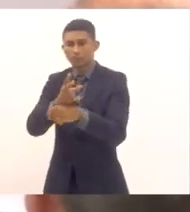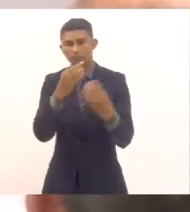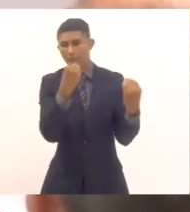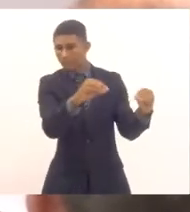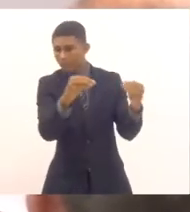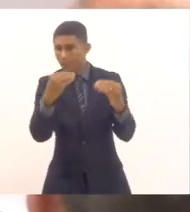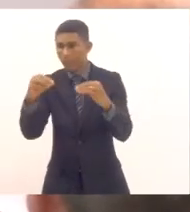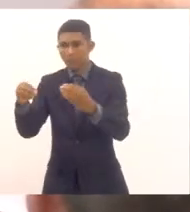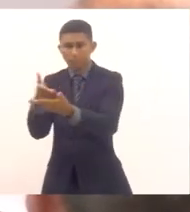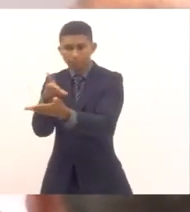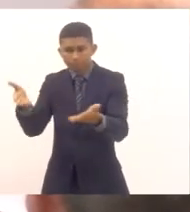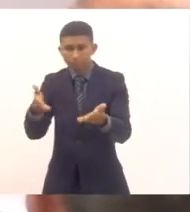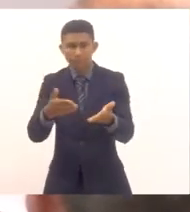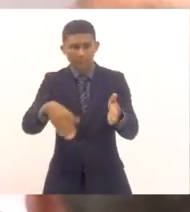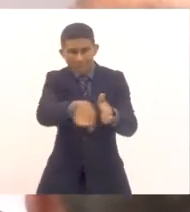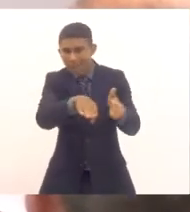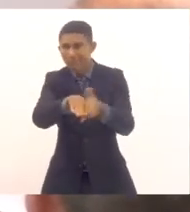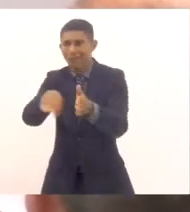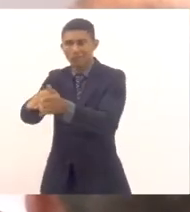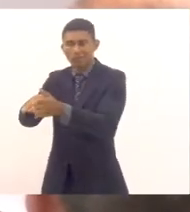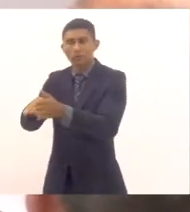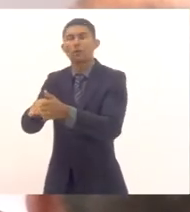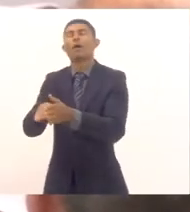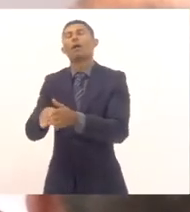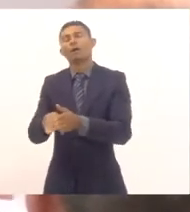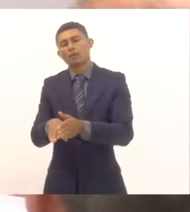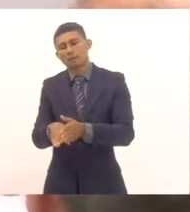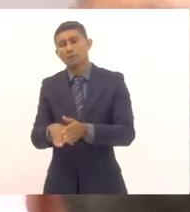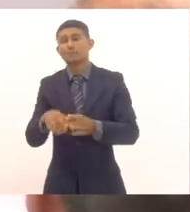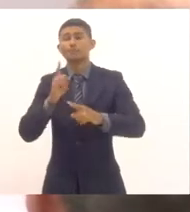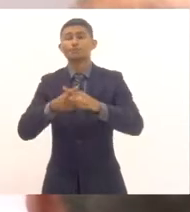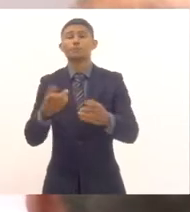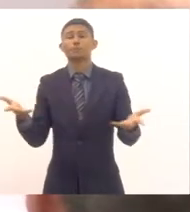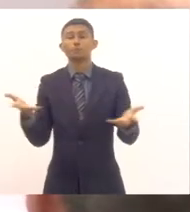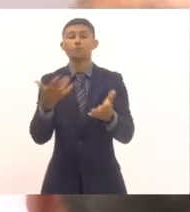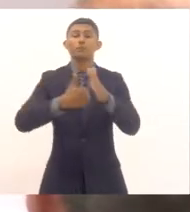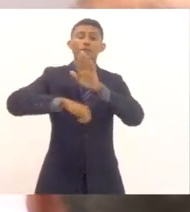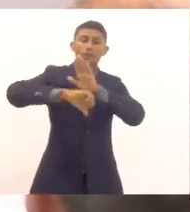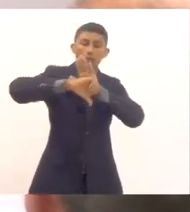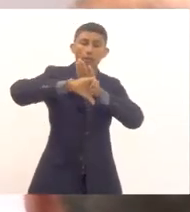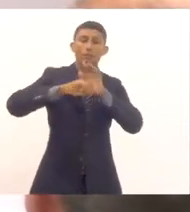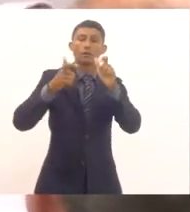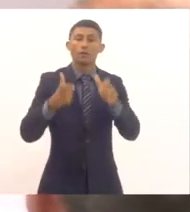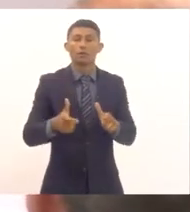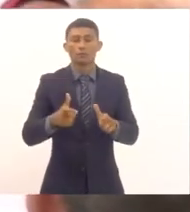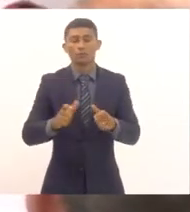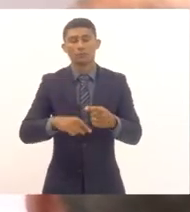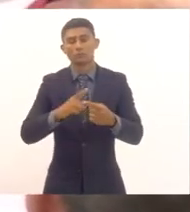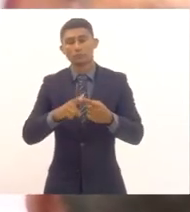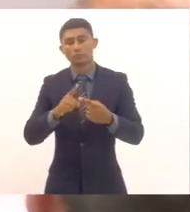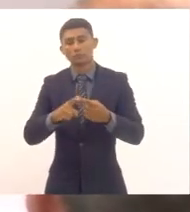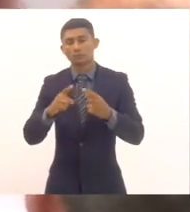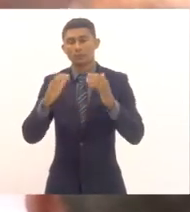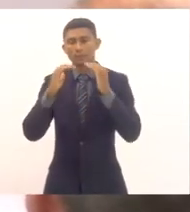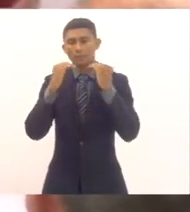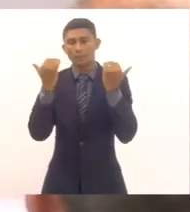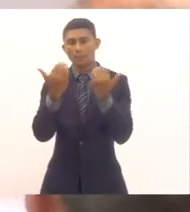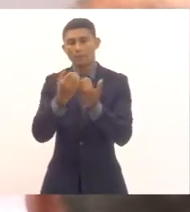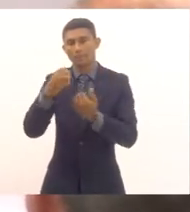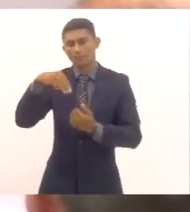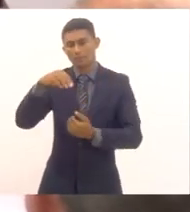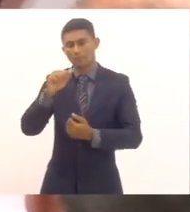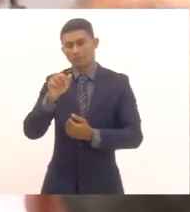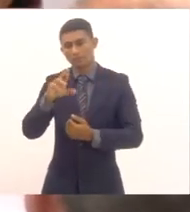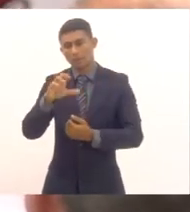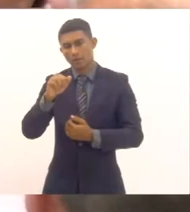existe né a maior demanda por que hoje a mancha criminal está na Mangueira São Cristóvão Maracanã tá